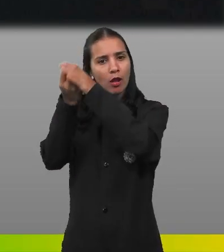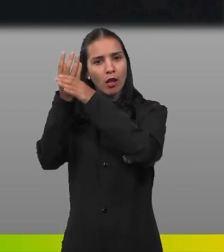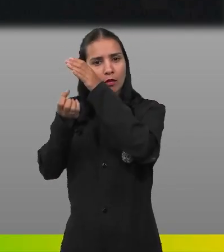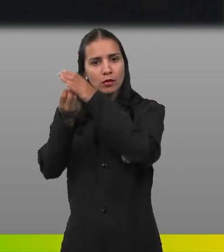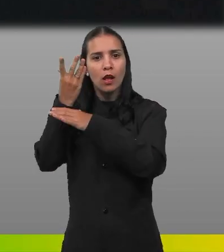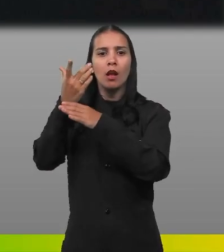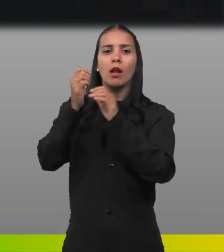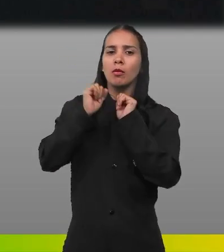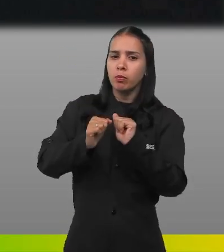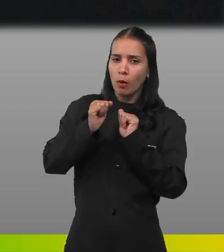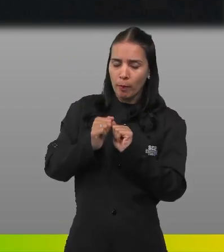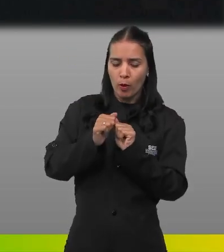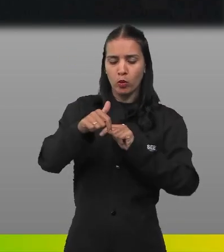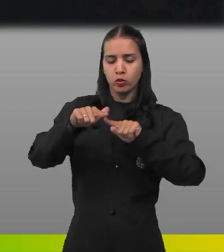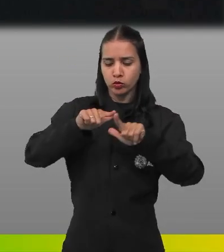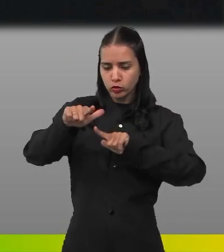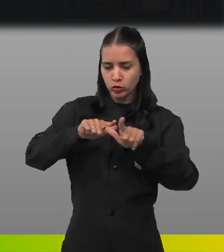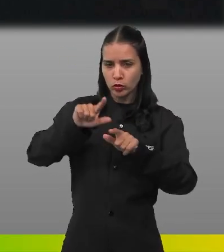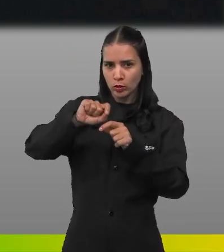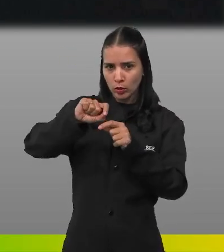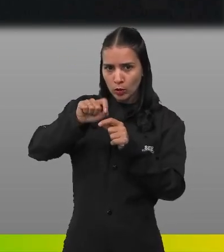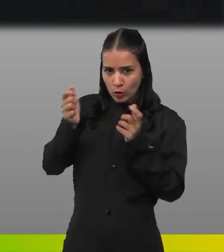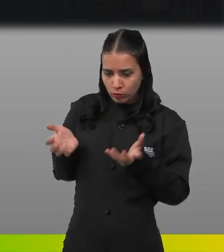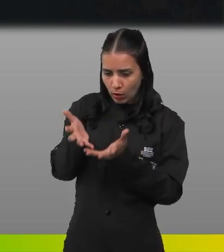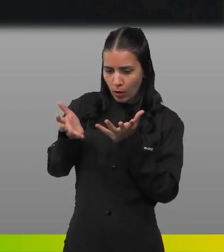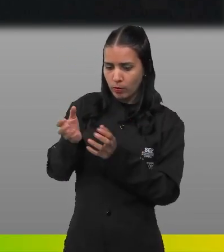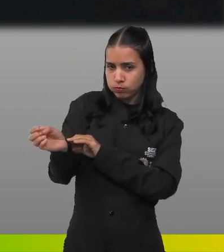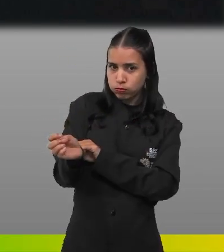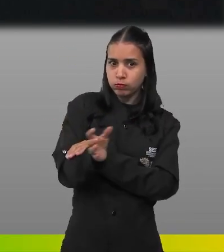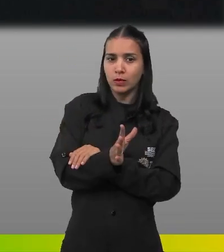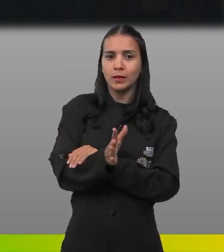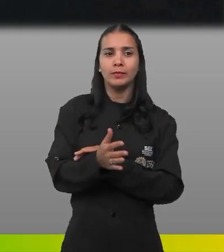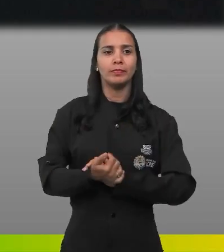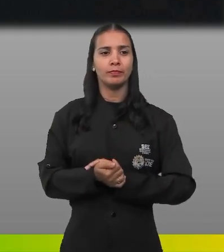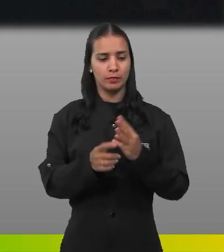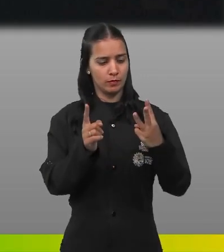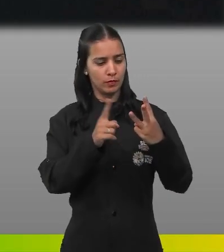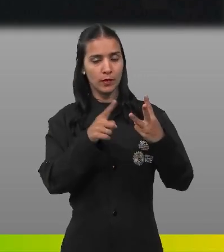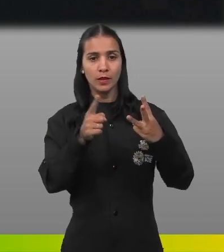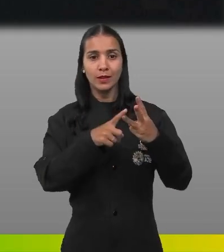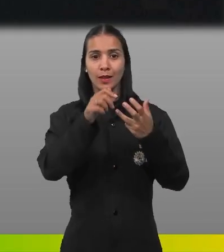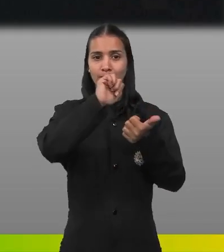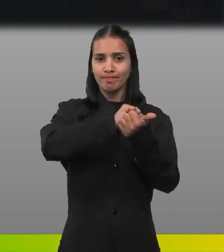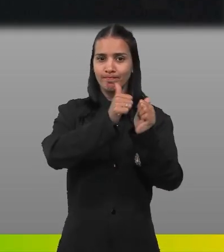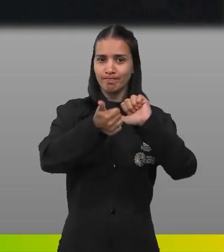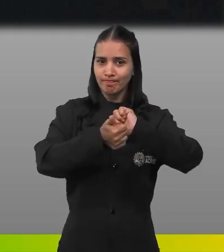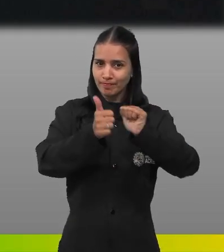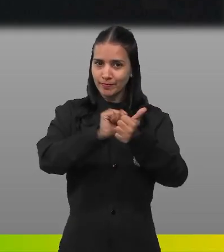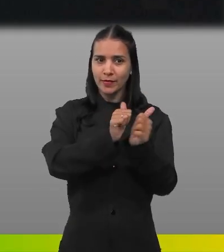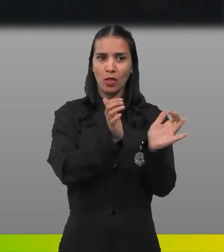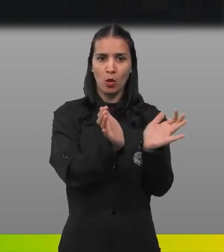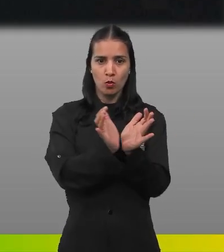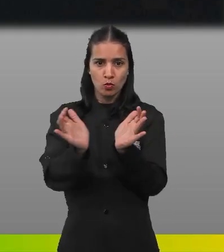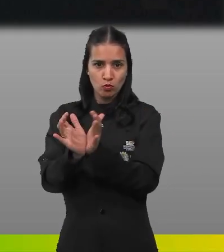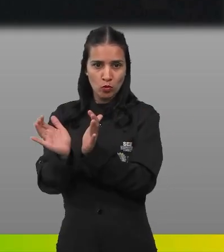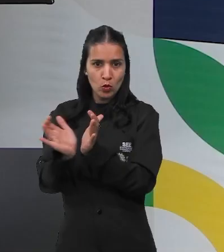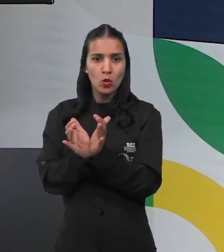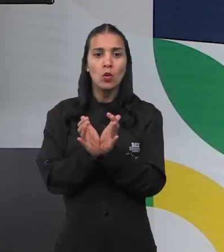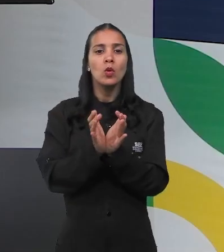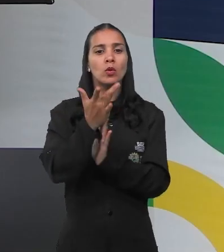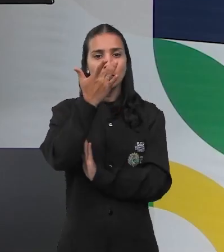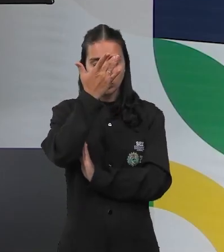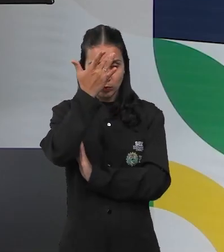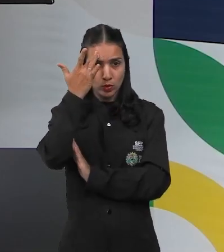e inovar ainda mais nas apresentações. Adaptação a novos públicos, gerações digitais. A